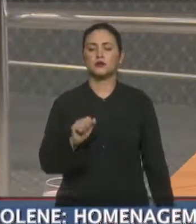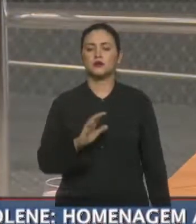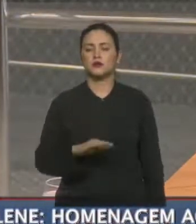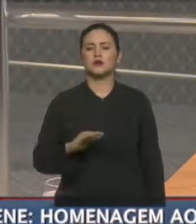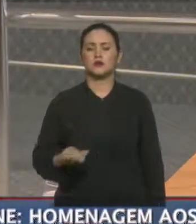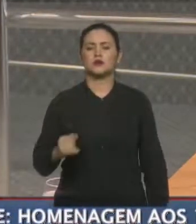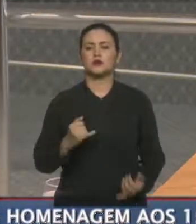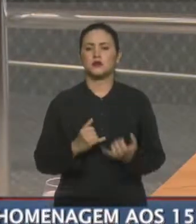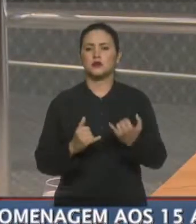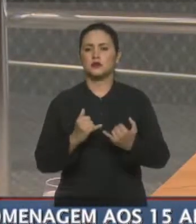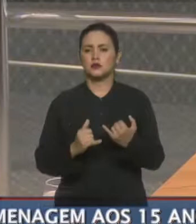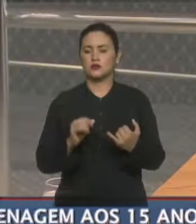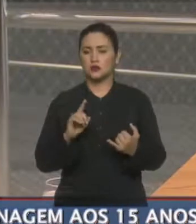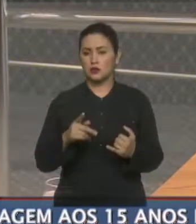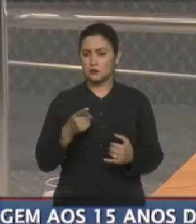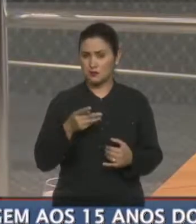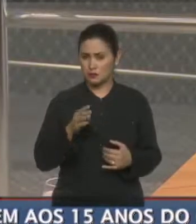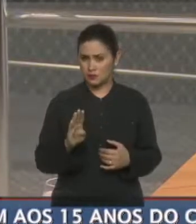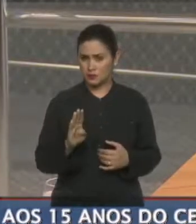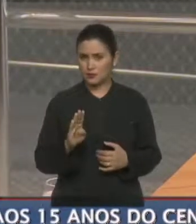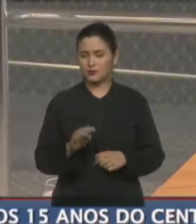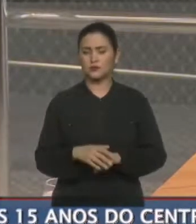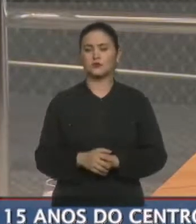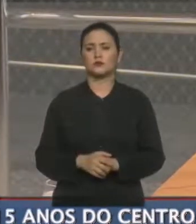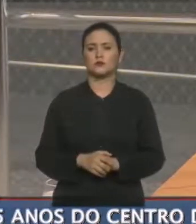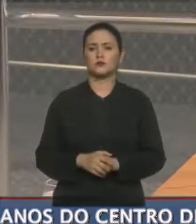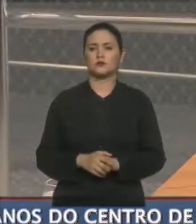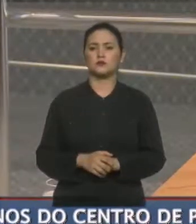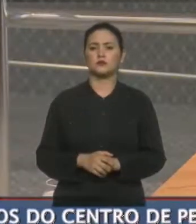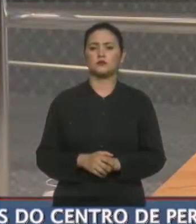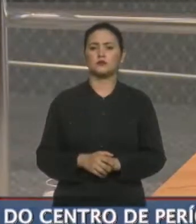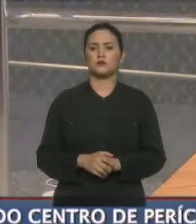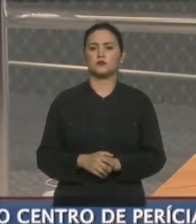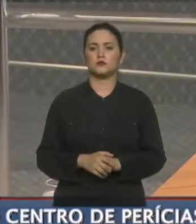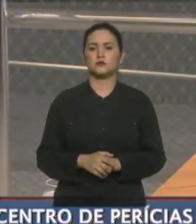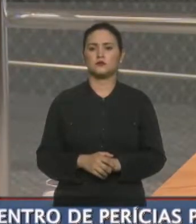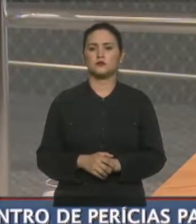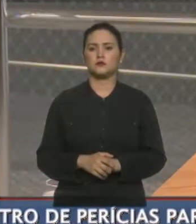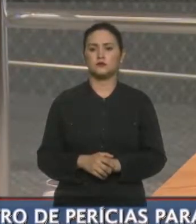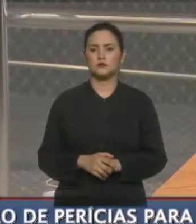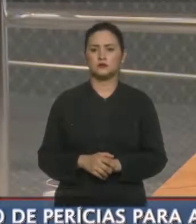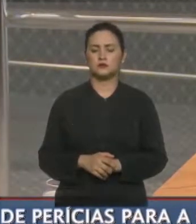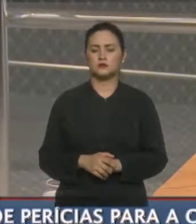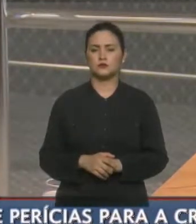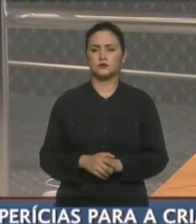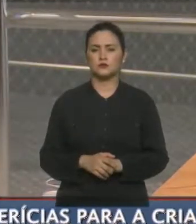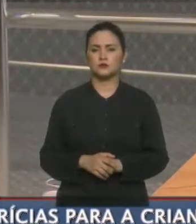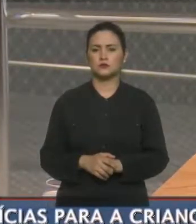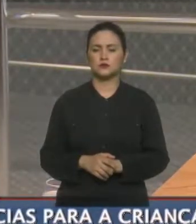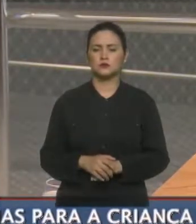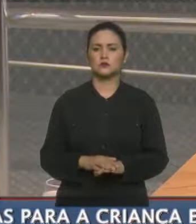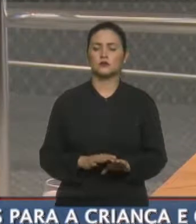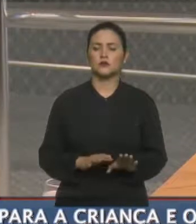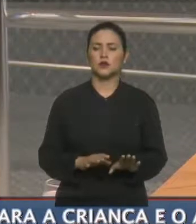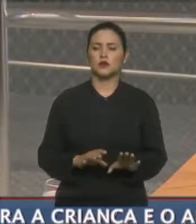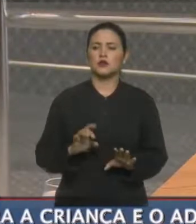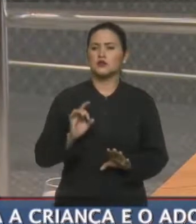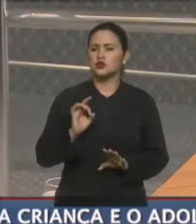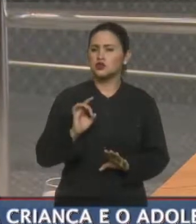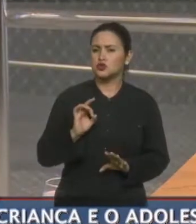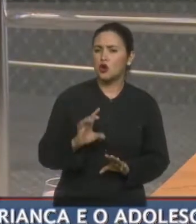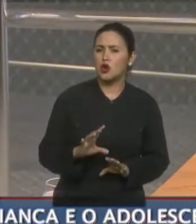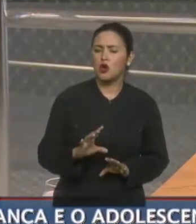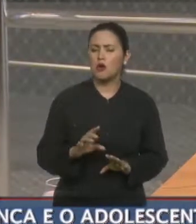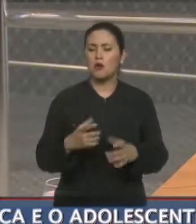pública, né? E disse muito bem o deputado Duarte Júnior, ainda que fosse apenas, e um apenas entre aspas, uma